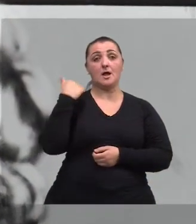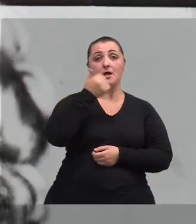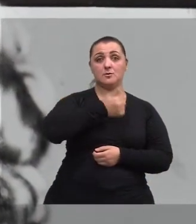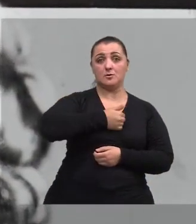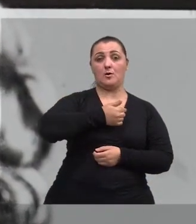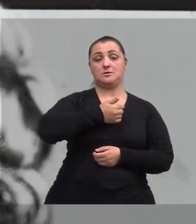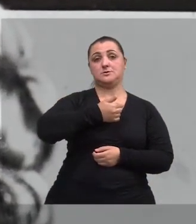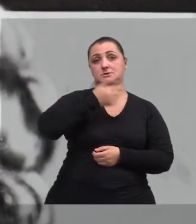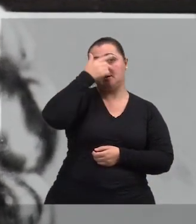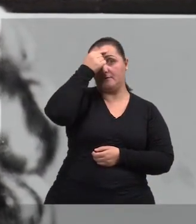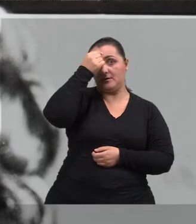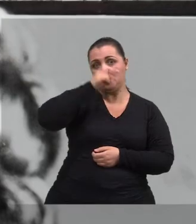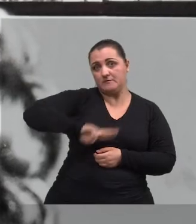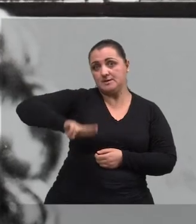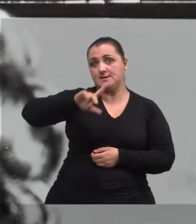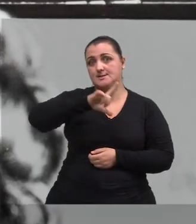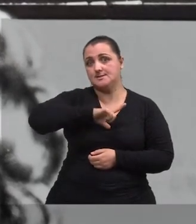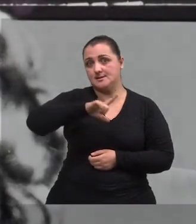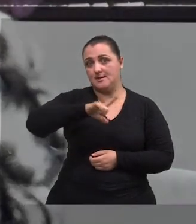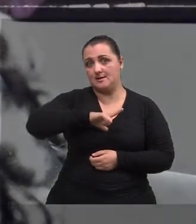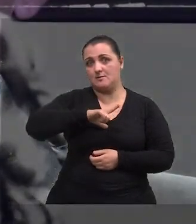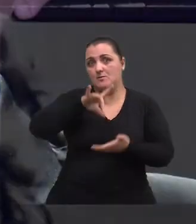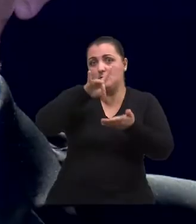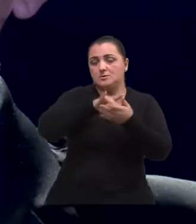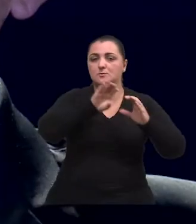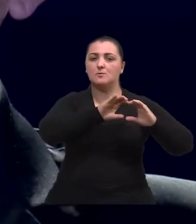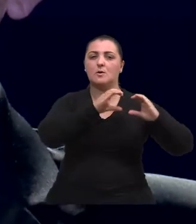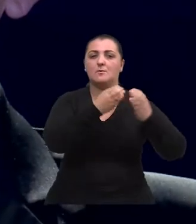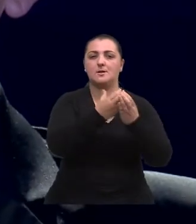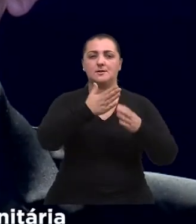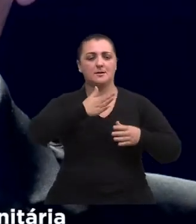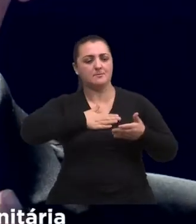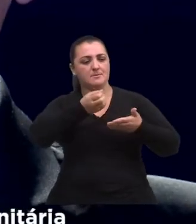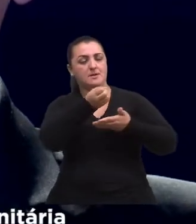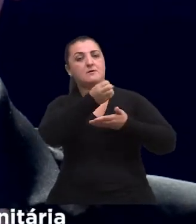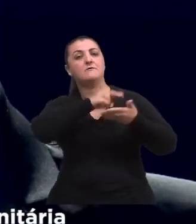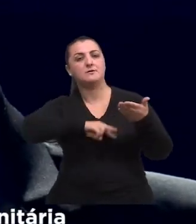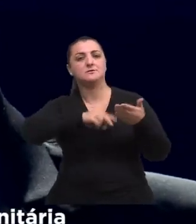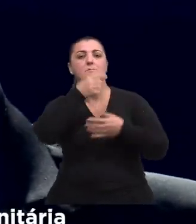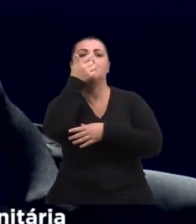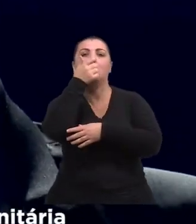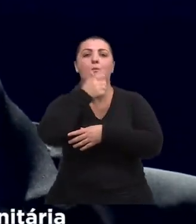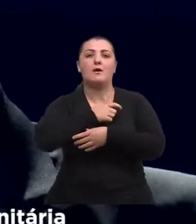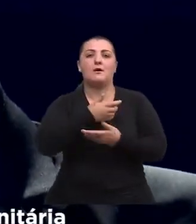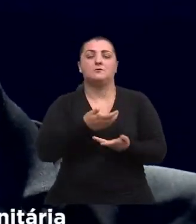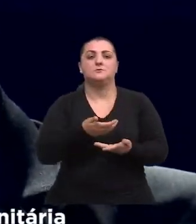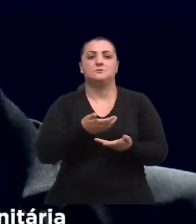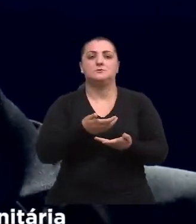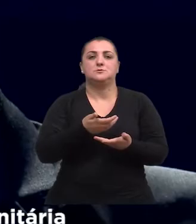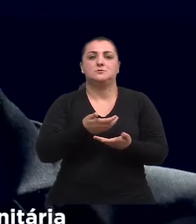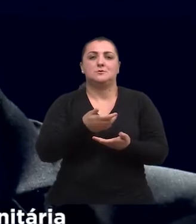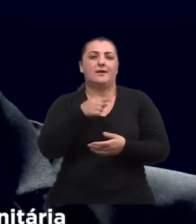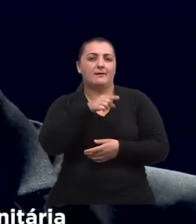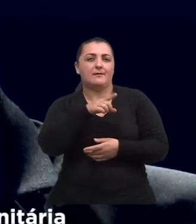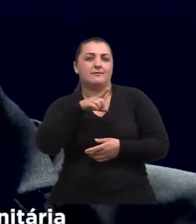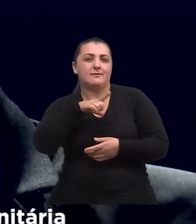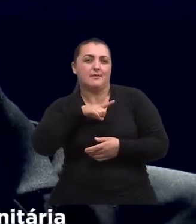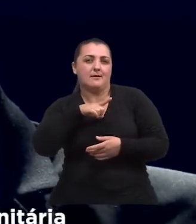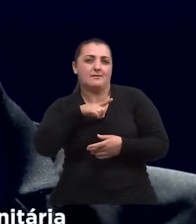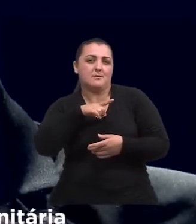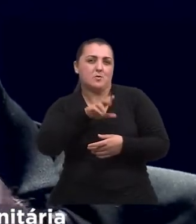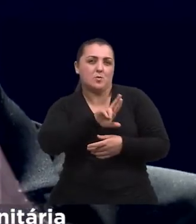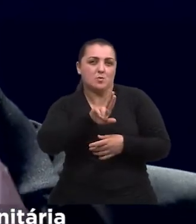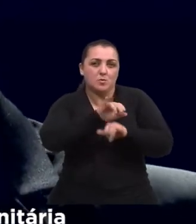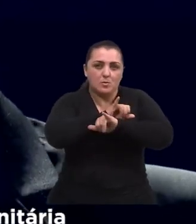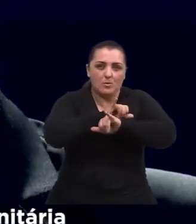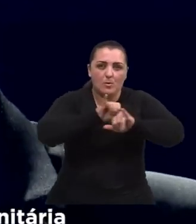A nossa universidade tem uma origem comunitária. Eu, na minha avaliação, acho que é uma das